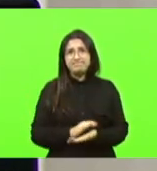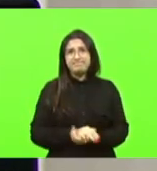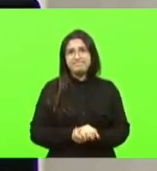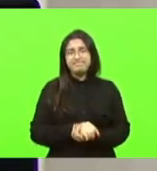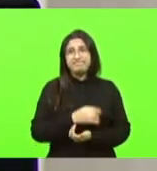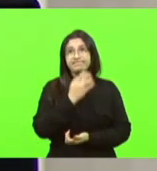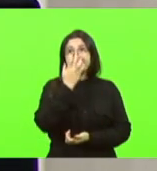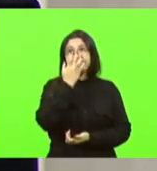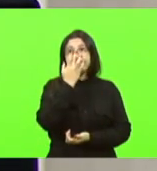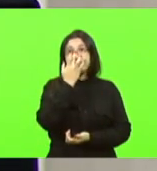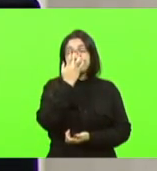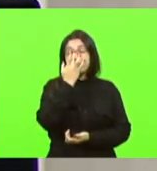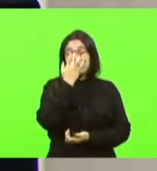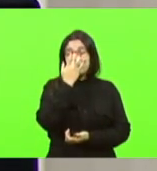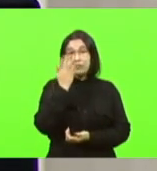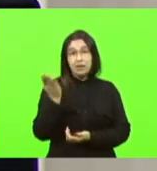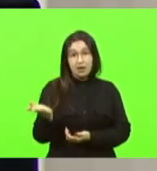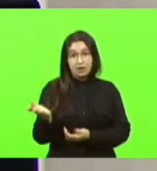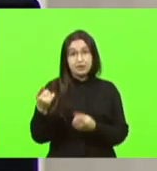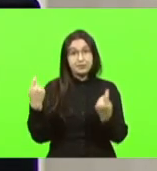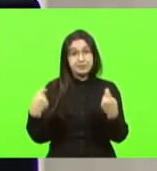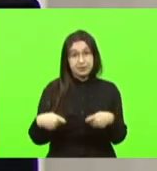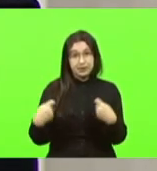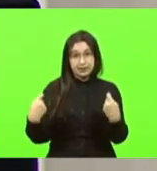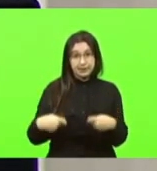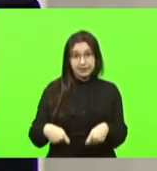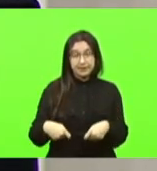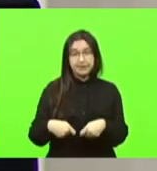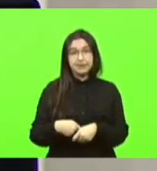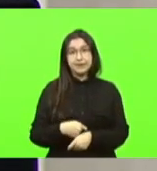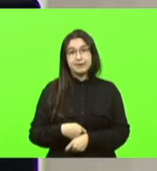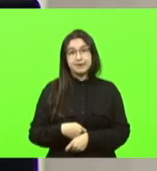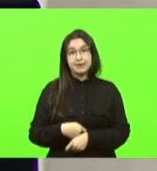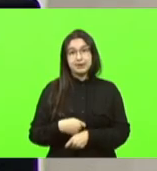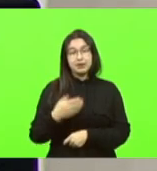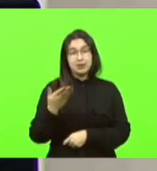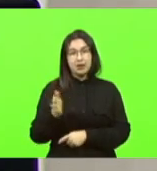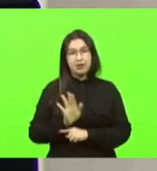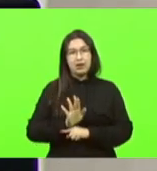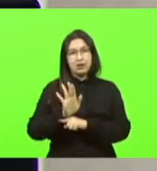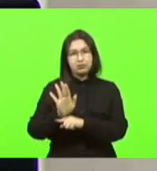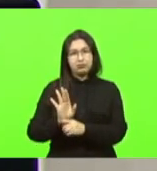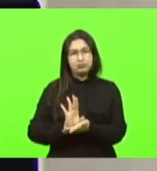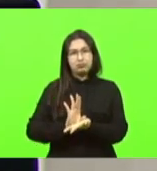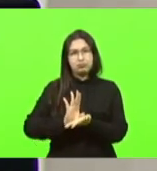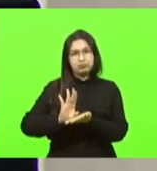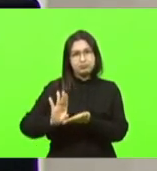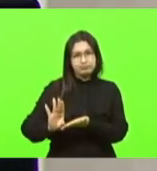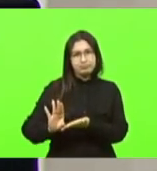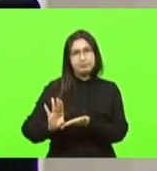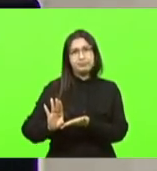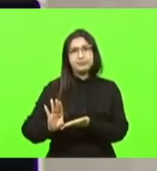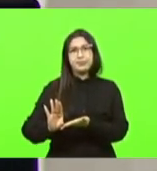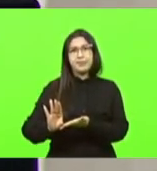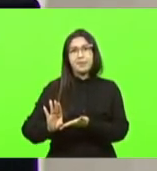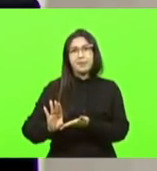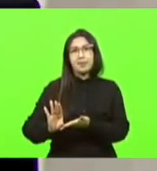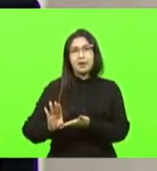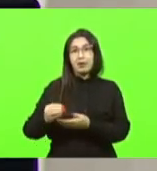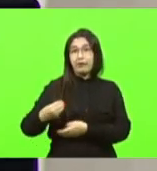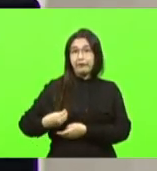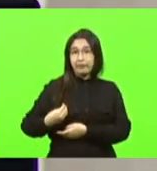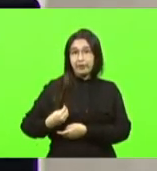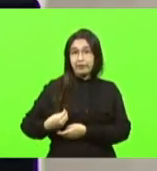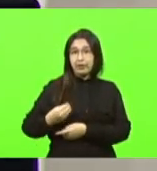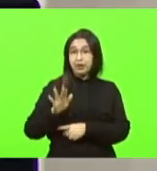o momento que eles precisam é deste recurso e para sustentar